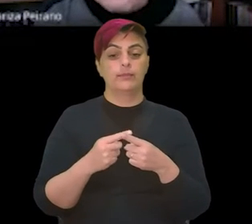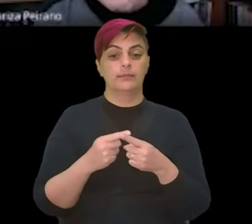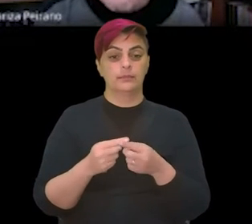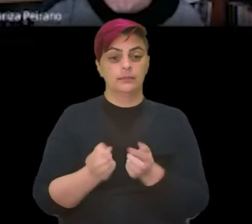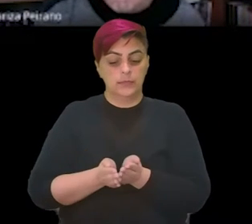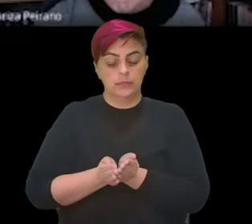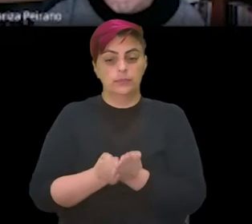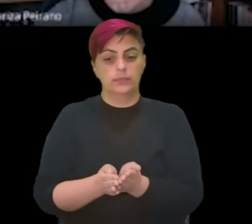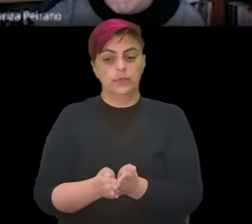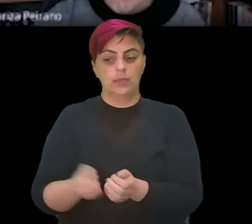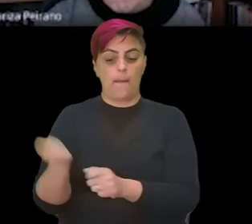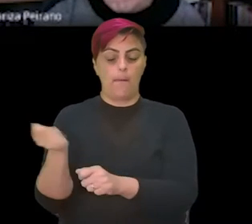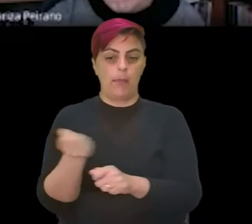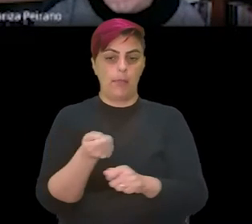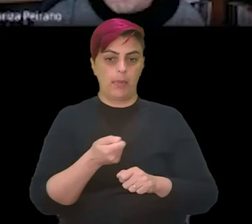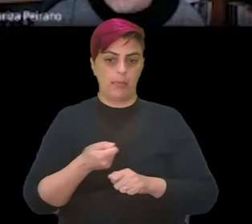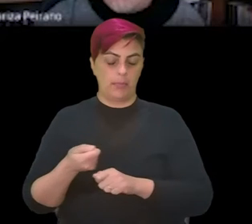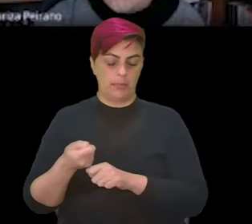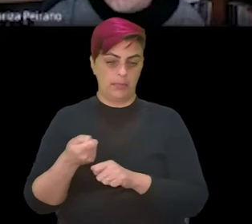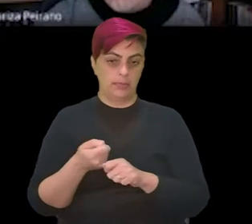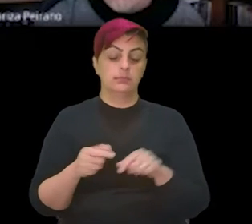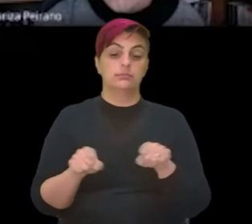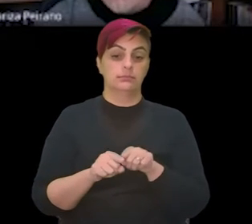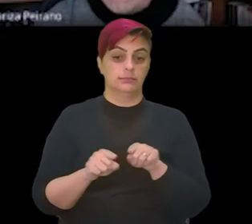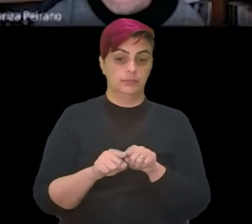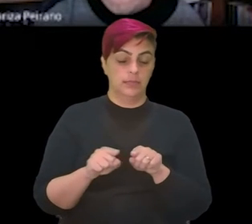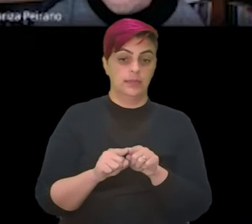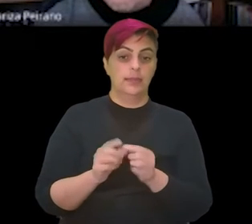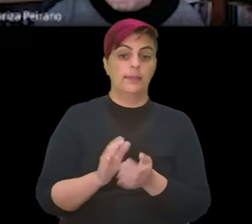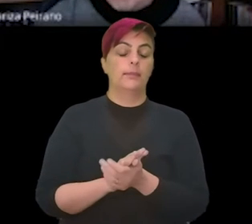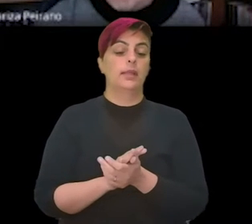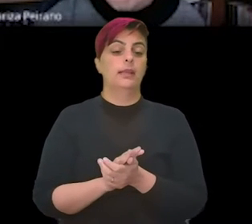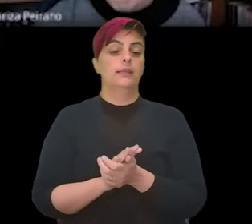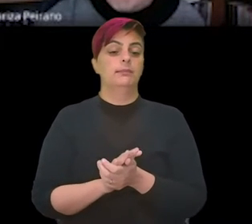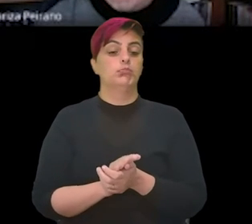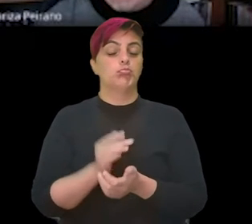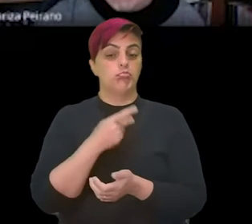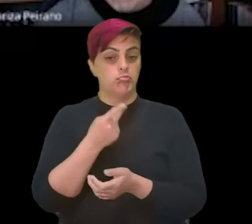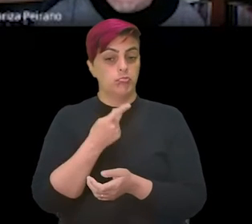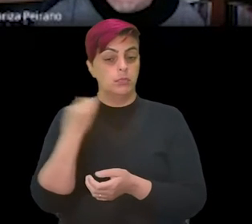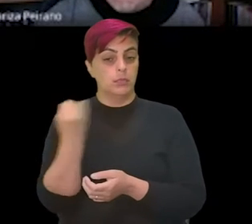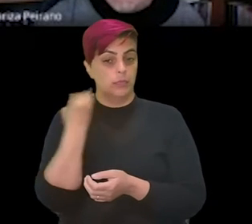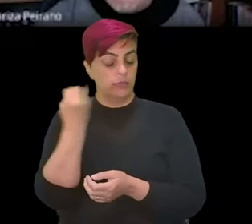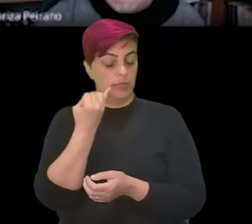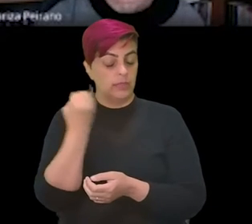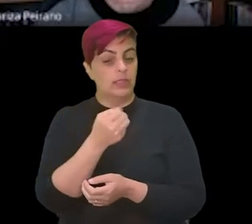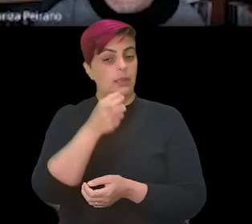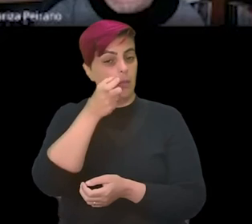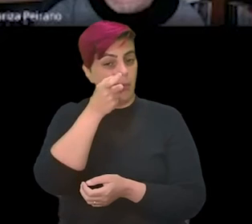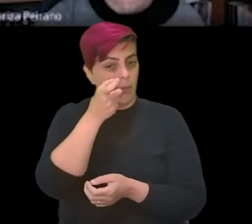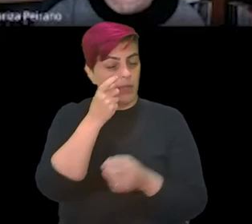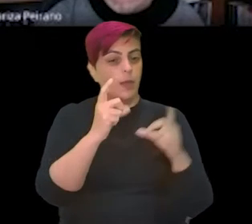expedições. Ao etnógrafo restava observar participando. Isto é, restava ouvir,